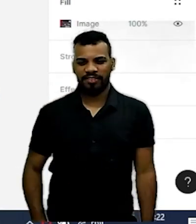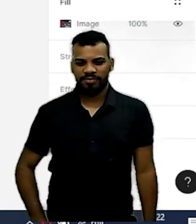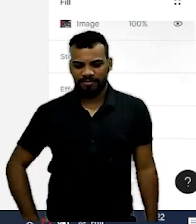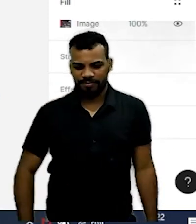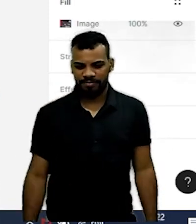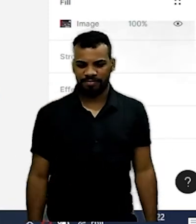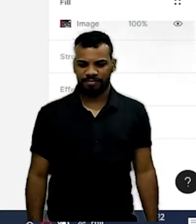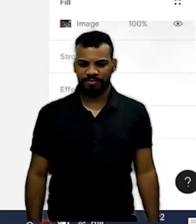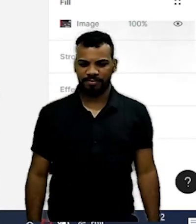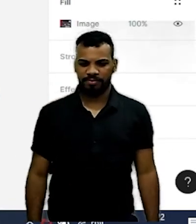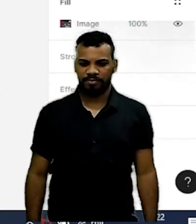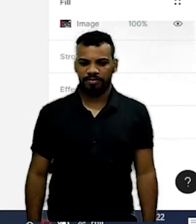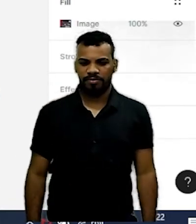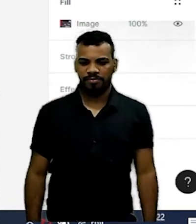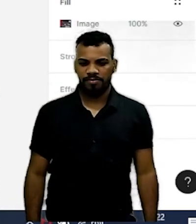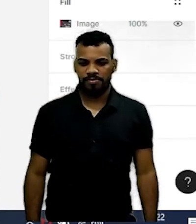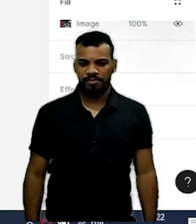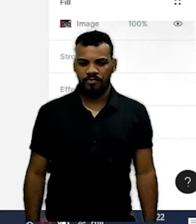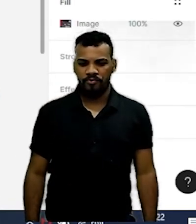E a minha imagem está selecionada.